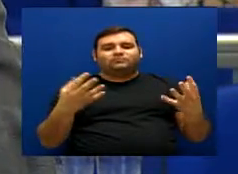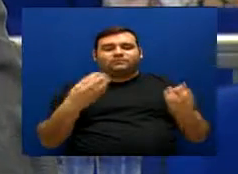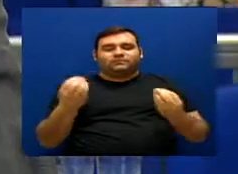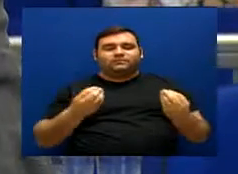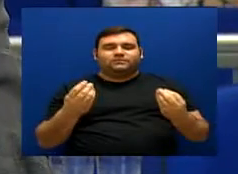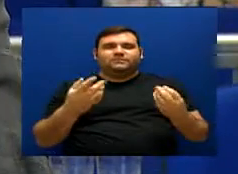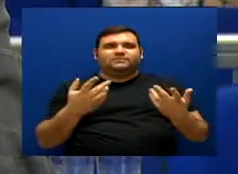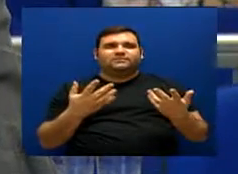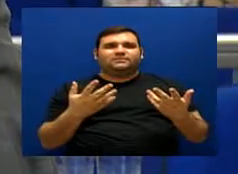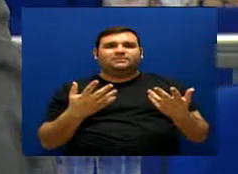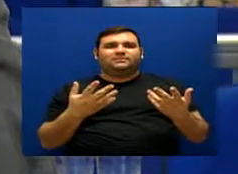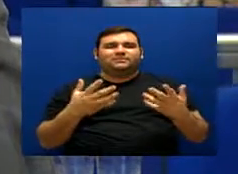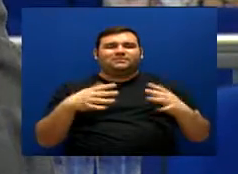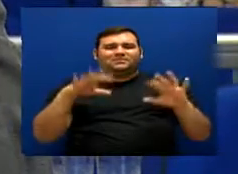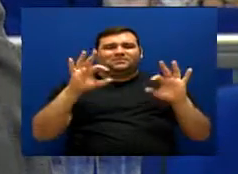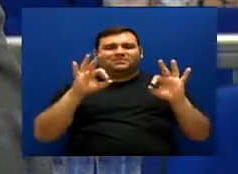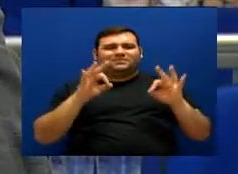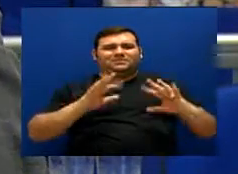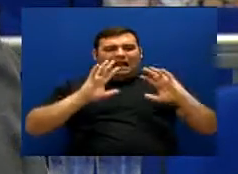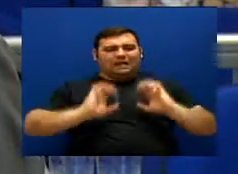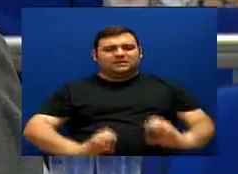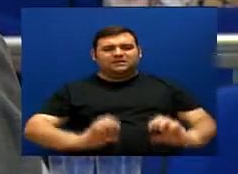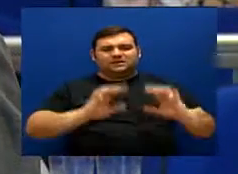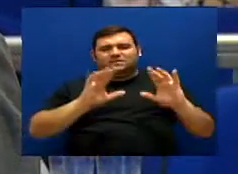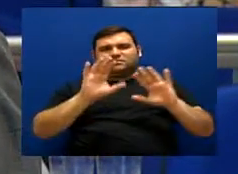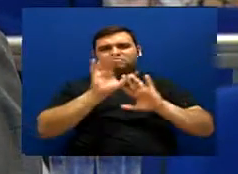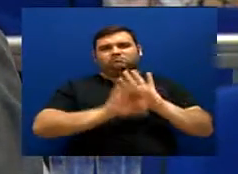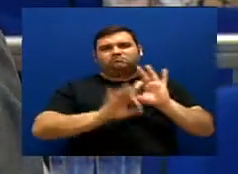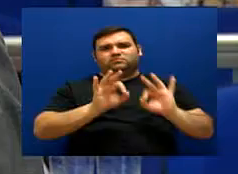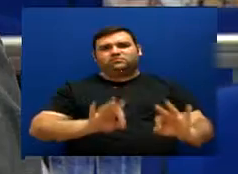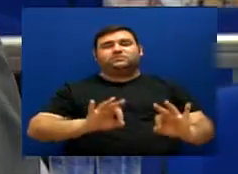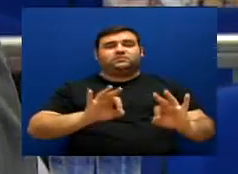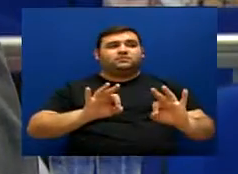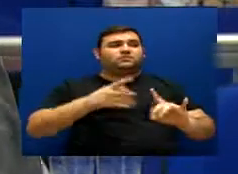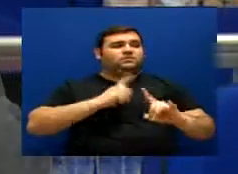como eu diria, de civilidade...